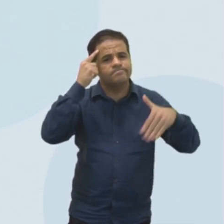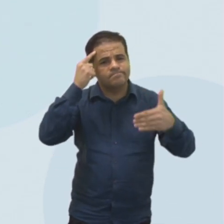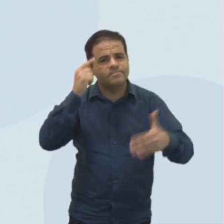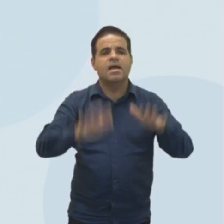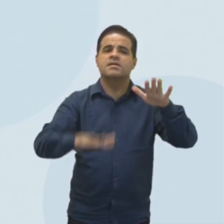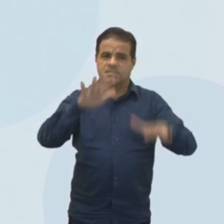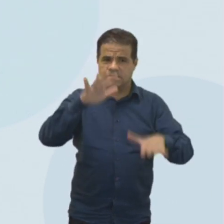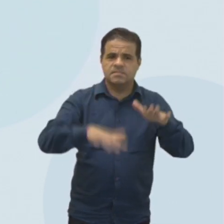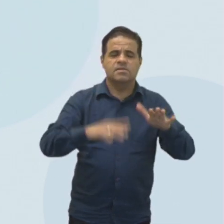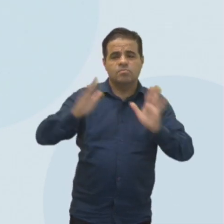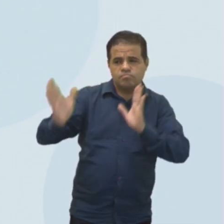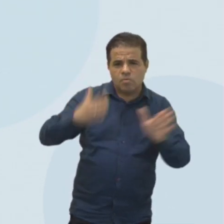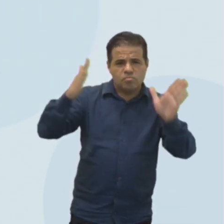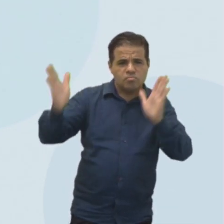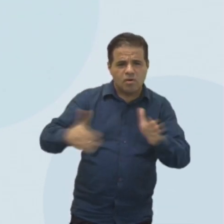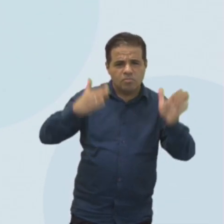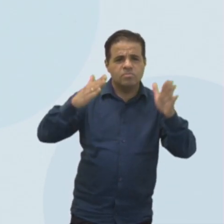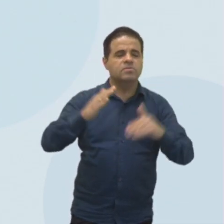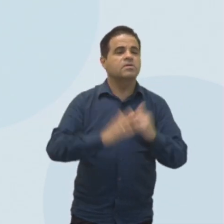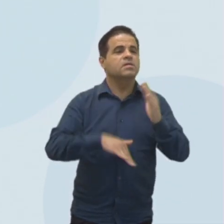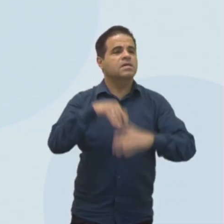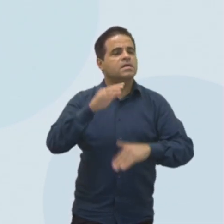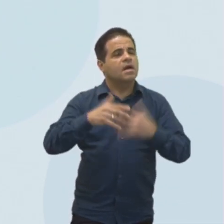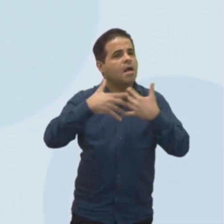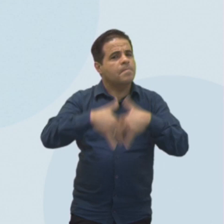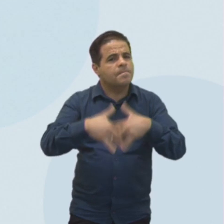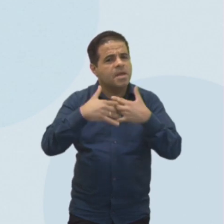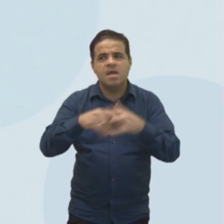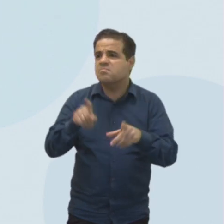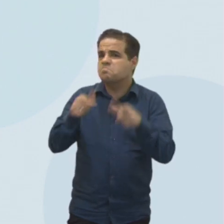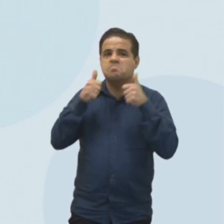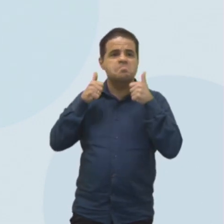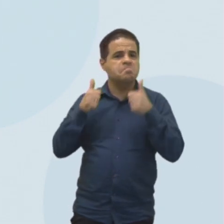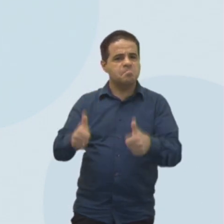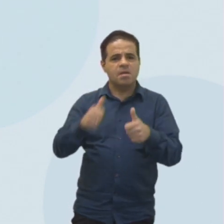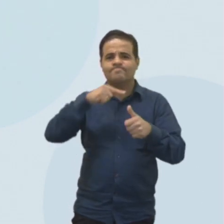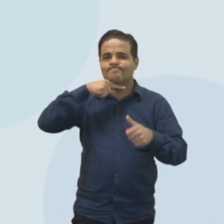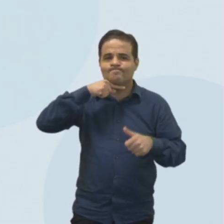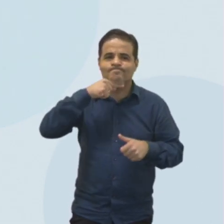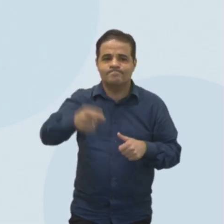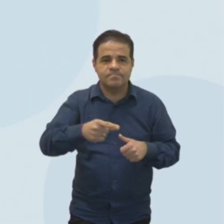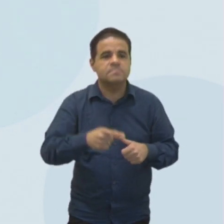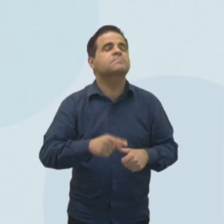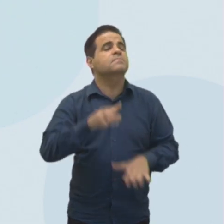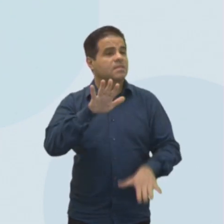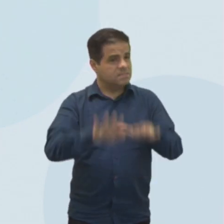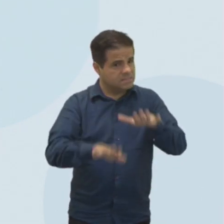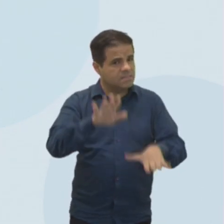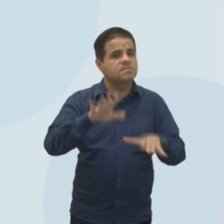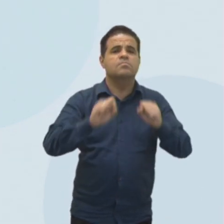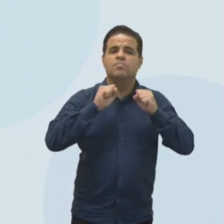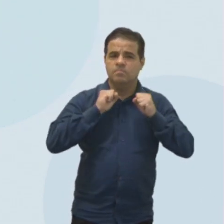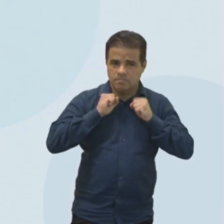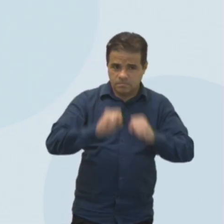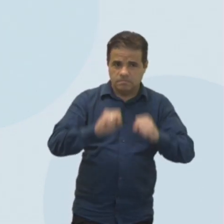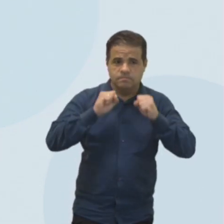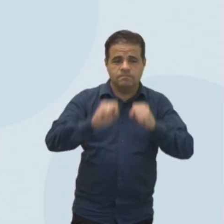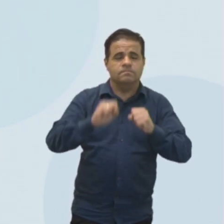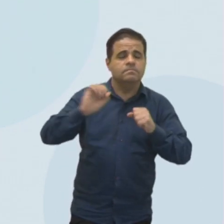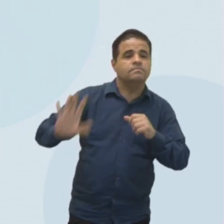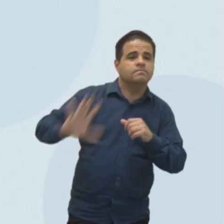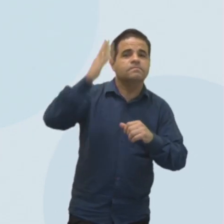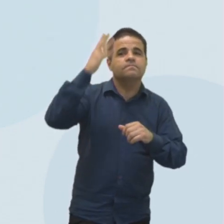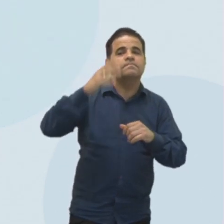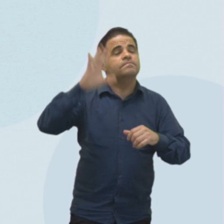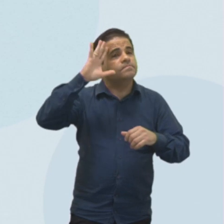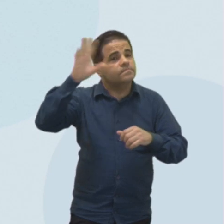vezes a gente está produzindo, mas aquele equipamento não funciona, isso infelizmente acontece, então tem que pensar no plano